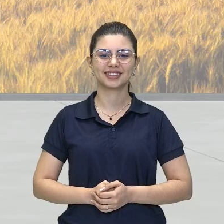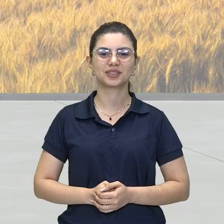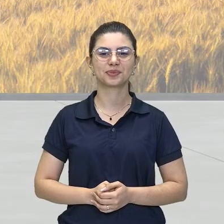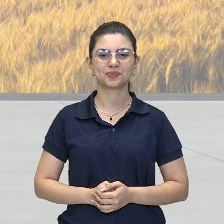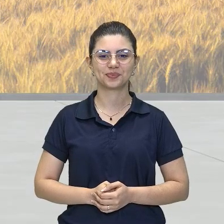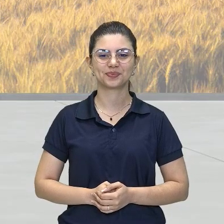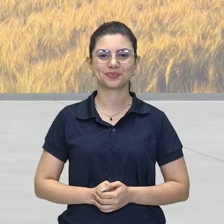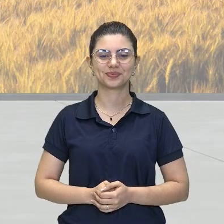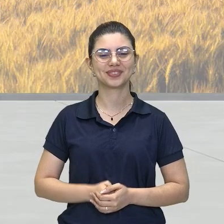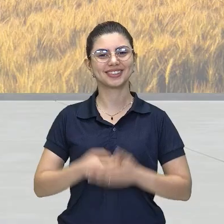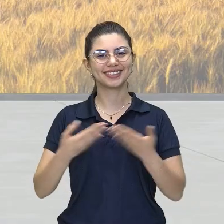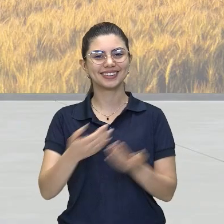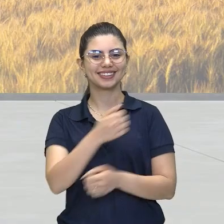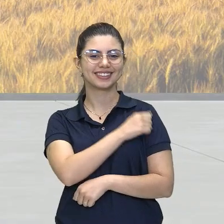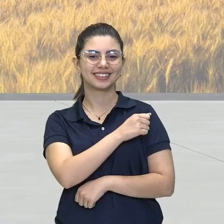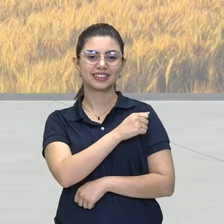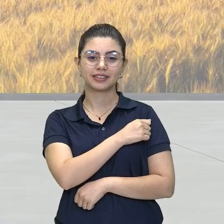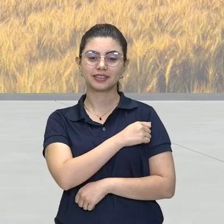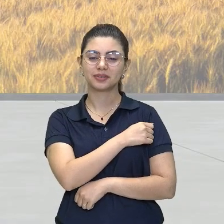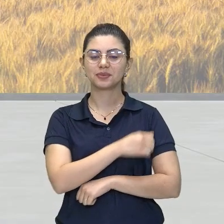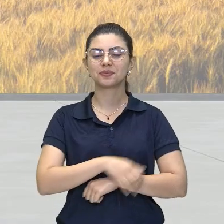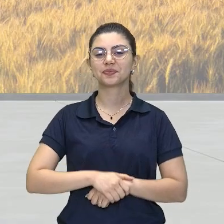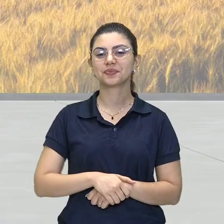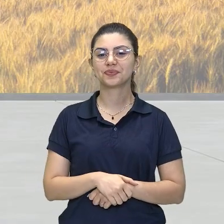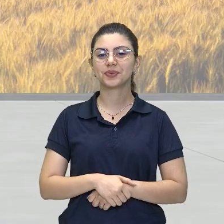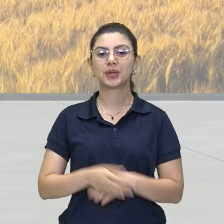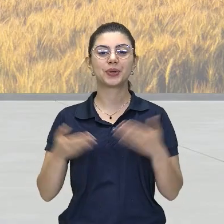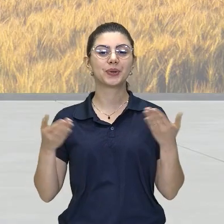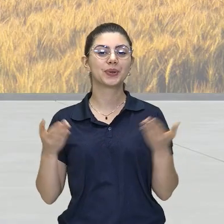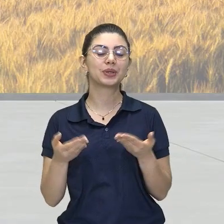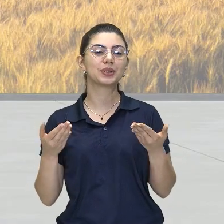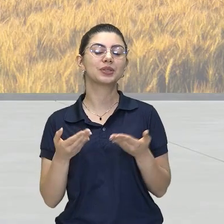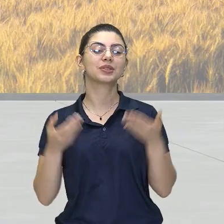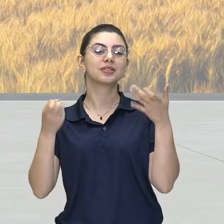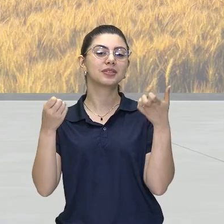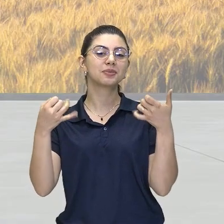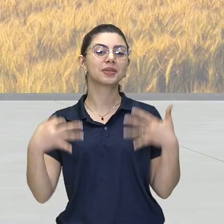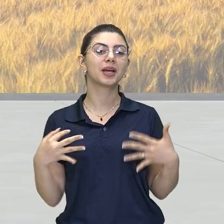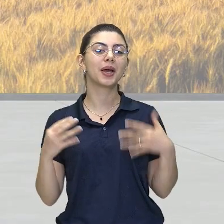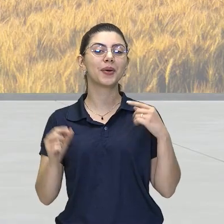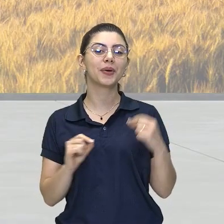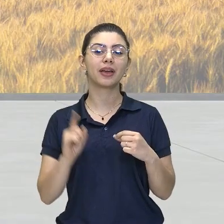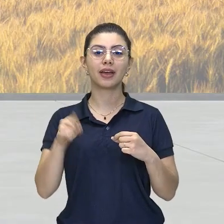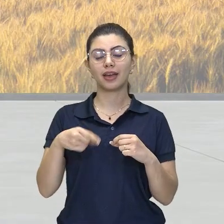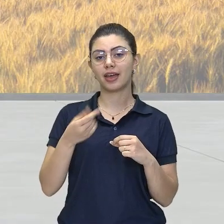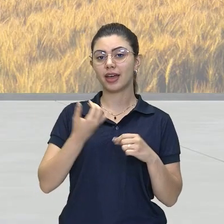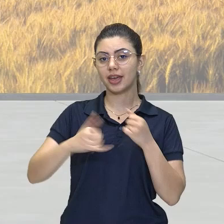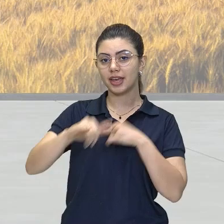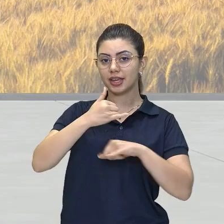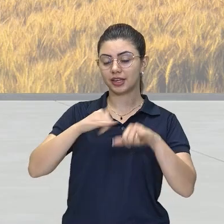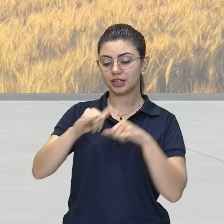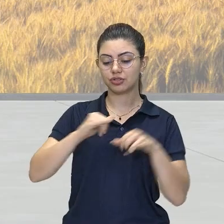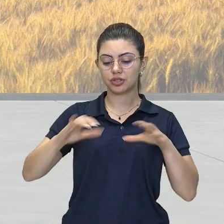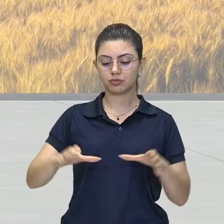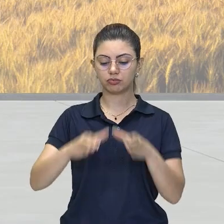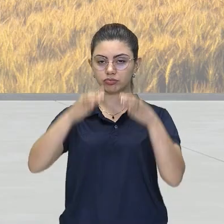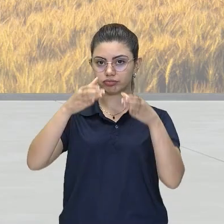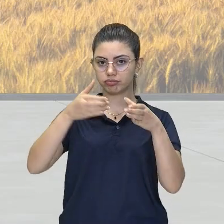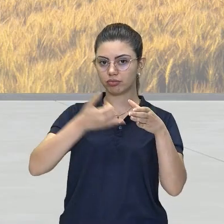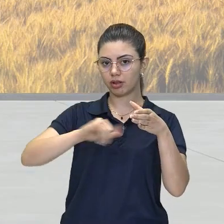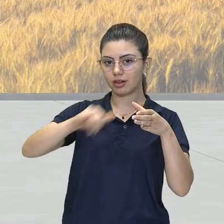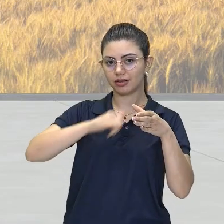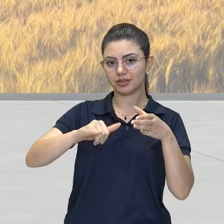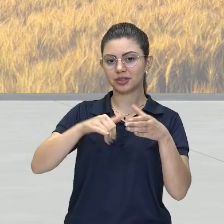Muito bem, estudantes, vejam só como nós iremos falar hoje sobre a energia nuclear e vamos começar a aula nesse ambiente aqui, onde